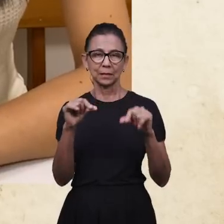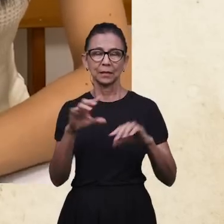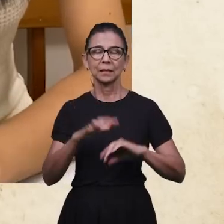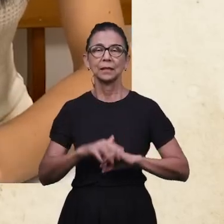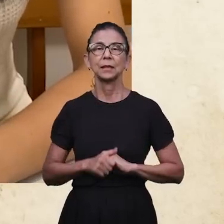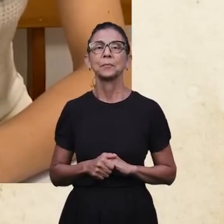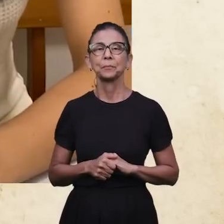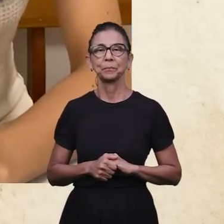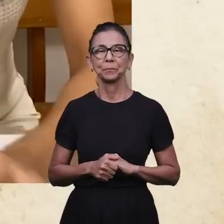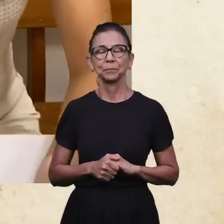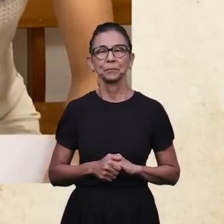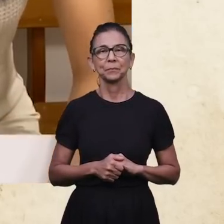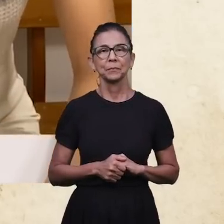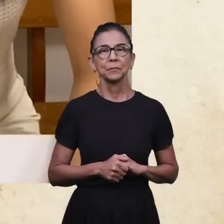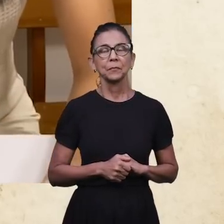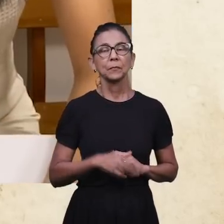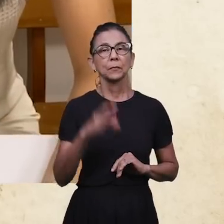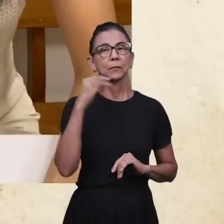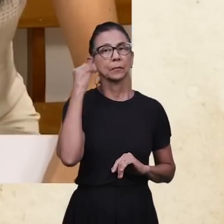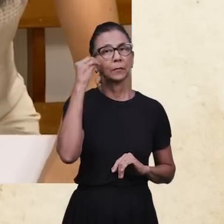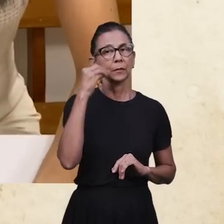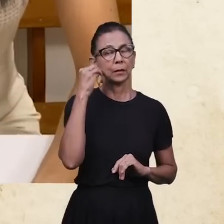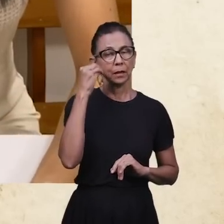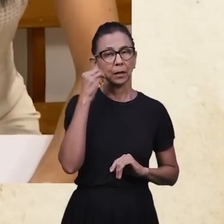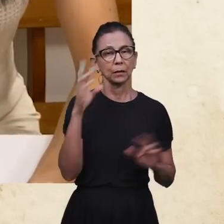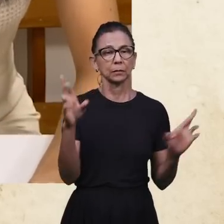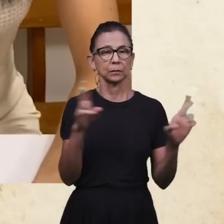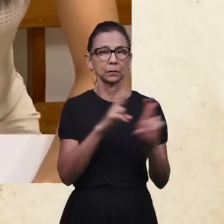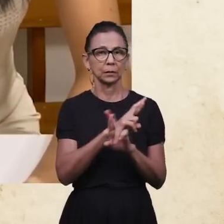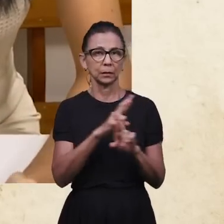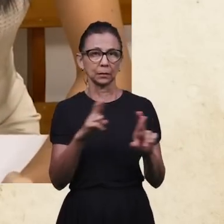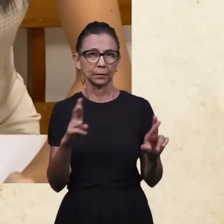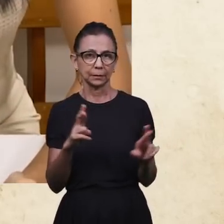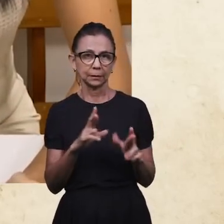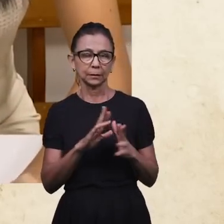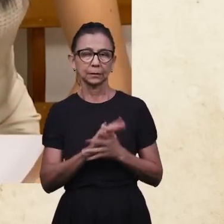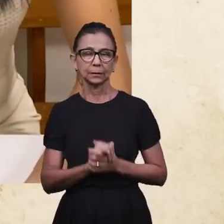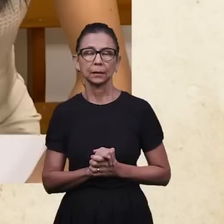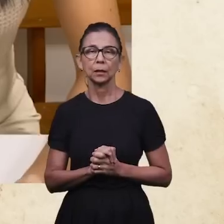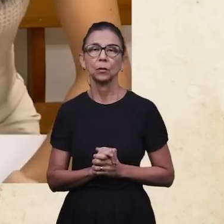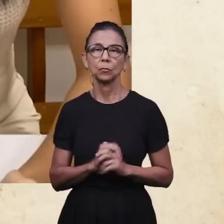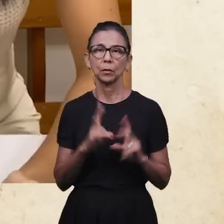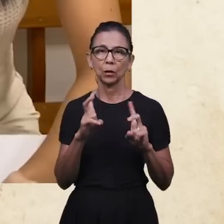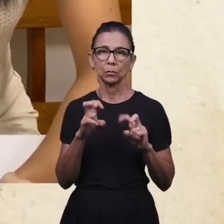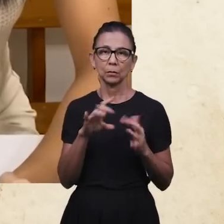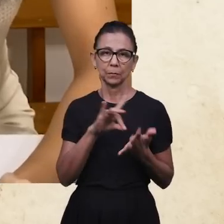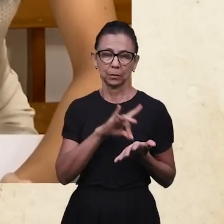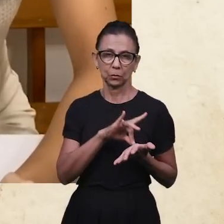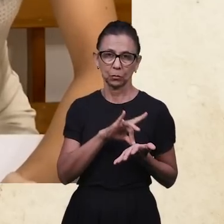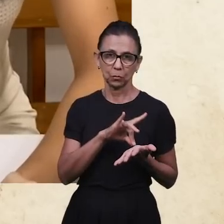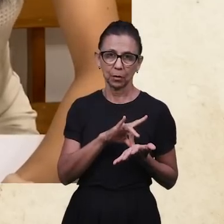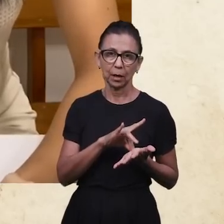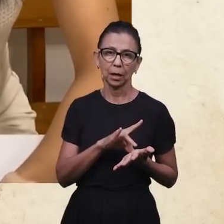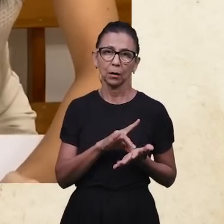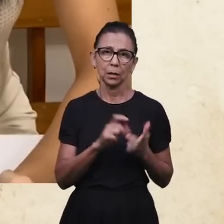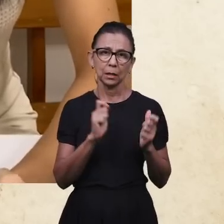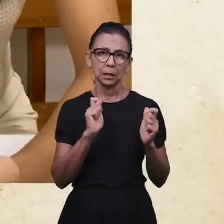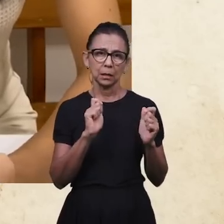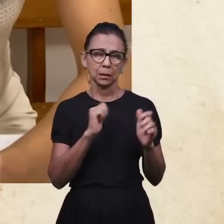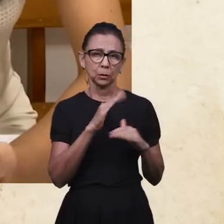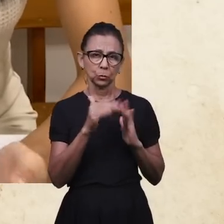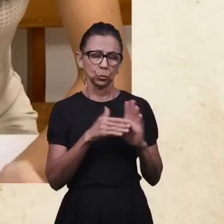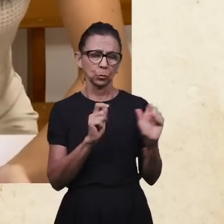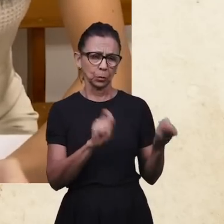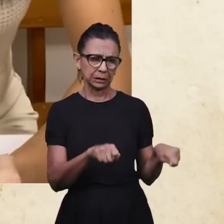e o pastor é o André Lopes. E a minha experiência com relação ao tema "Todas as coisas me são lícitas, mas nem tudo me convém" é